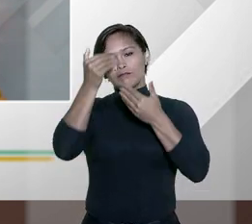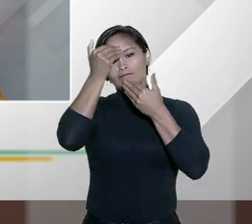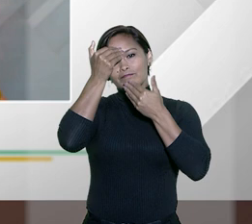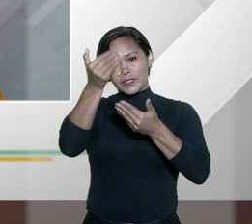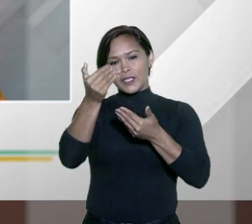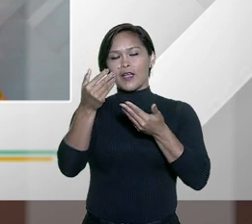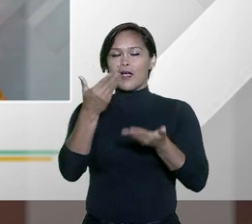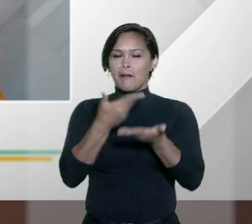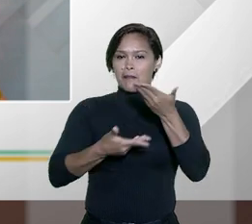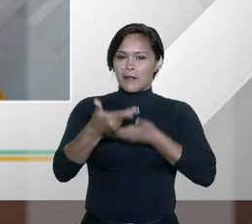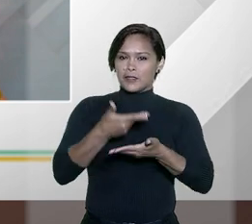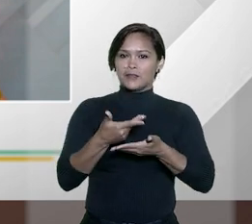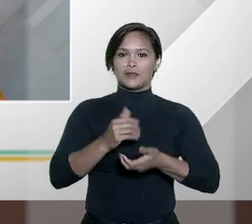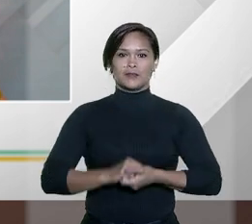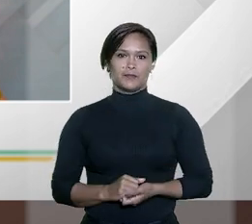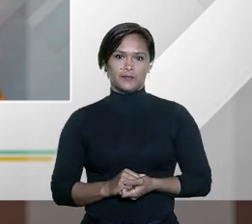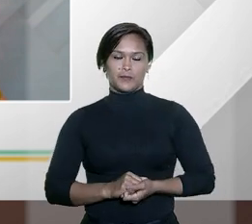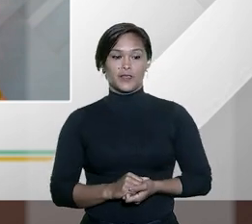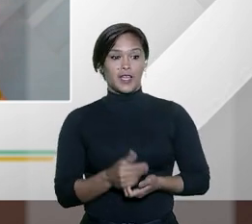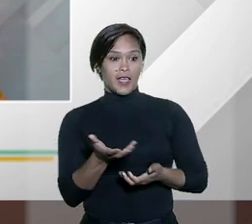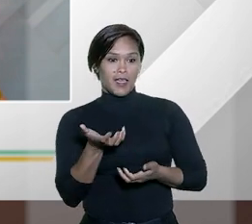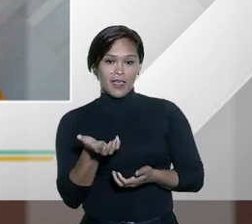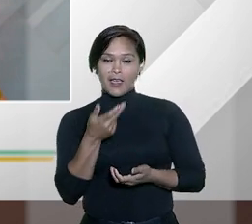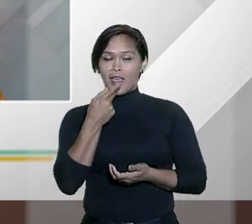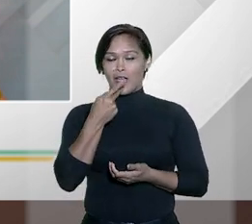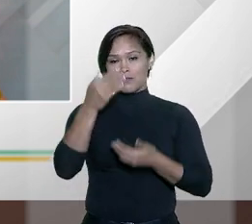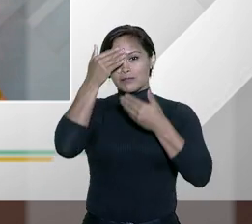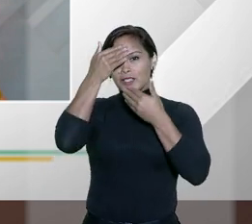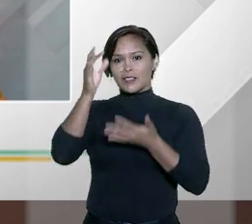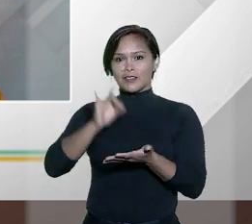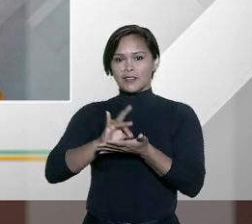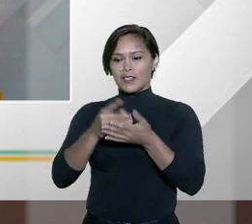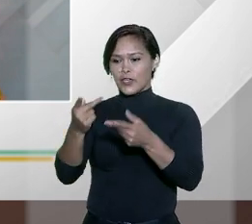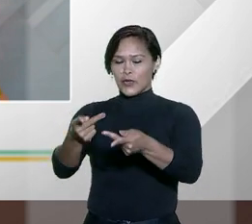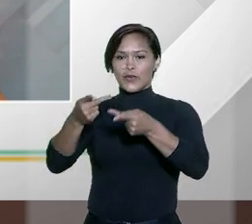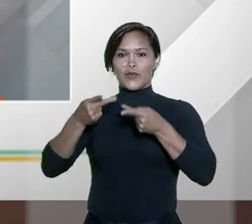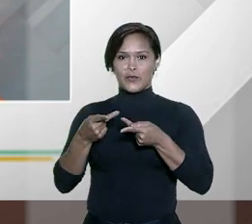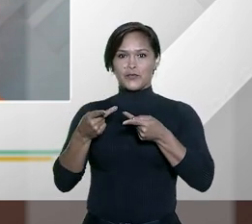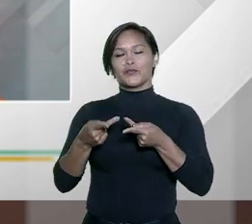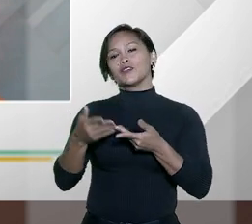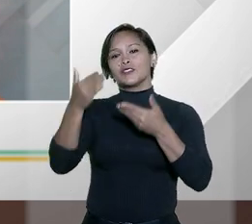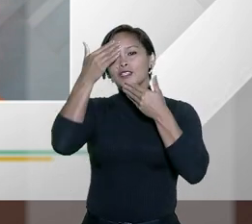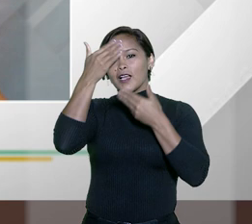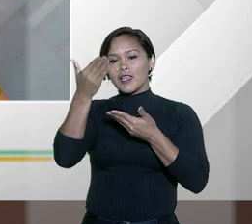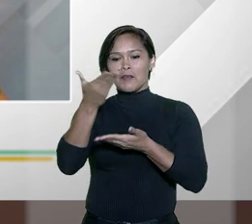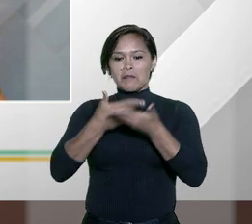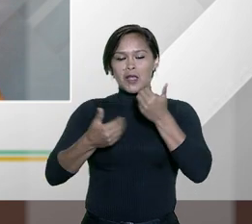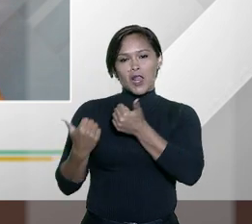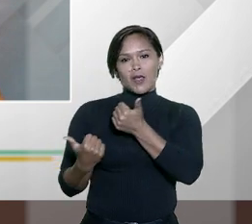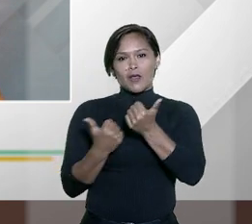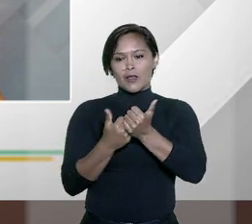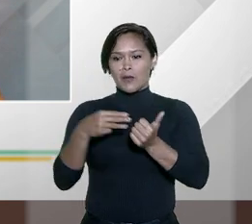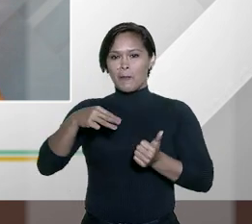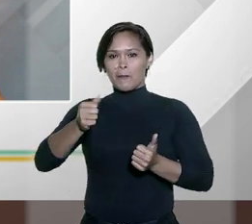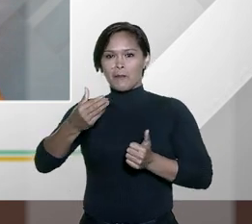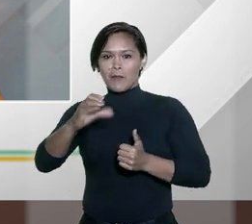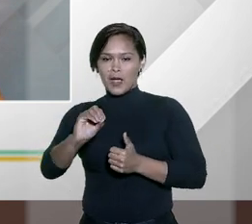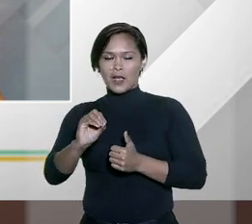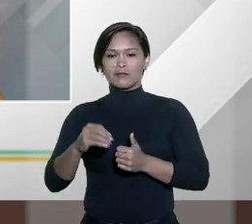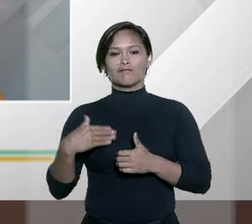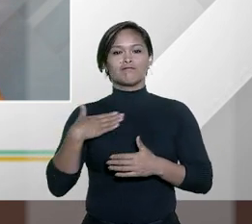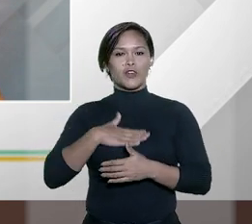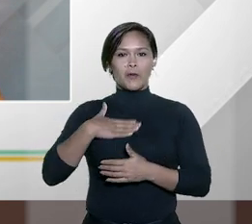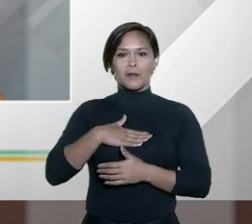eu agradeço a participação. Eu que agradeço pelo convite, agradeço pela colaboração aí do Marco.